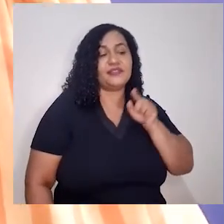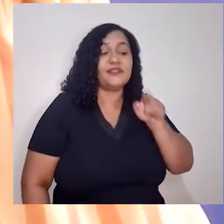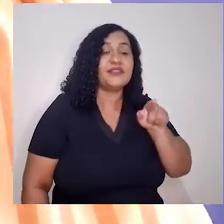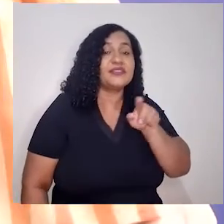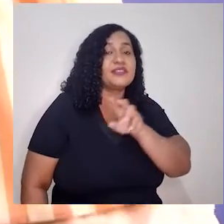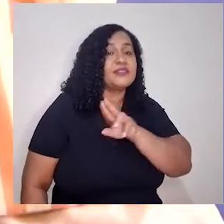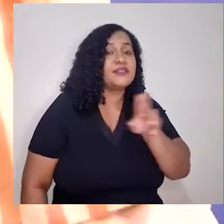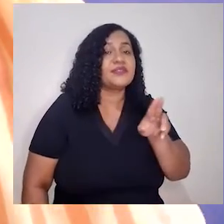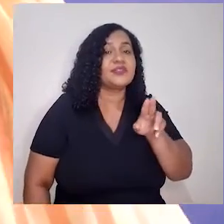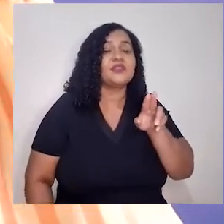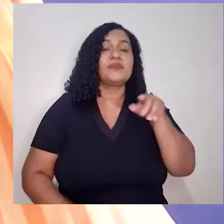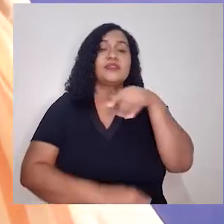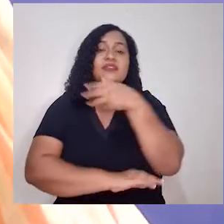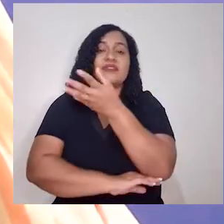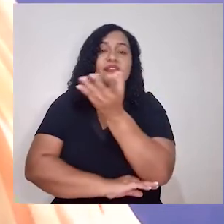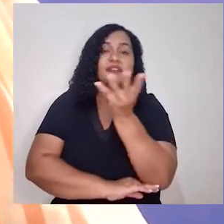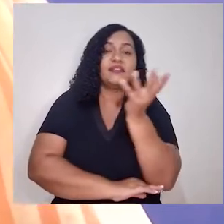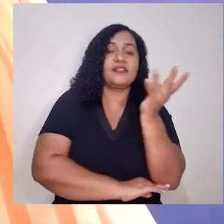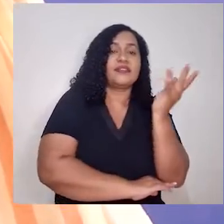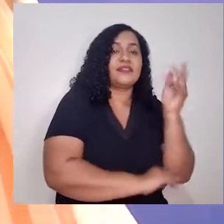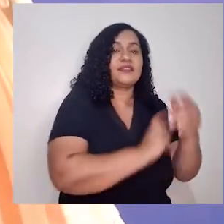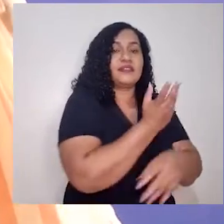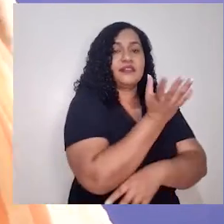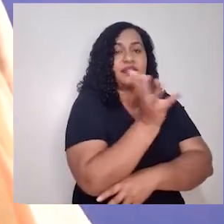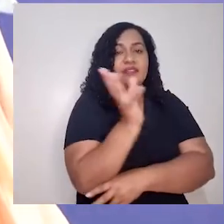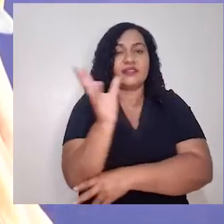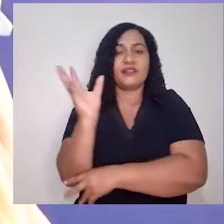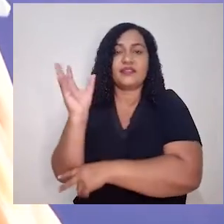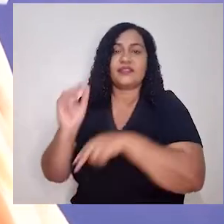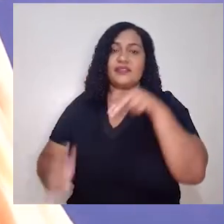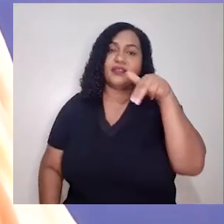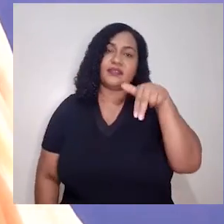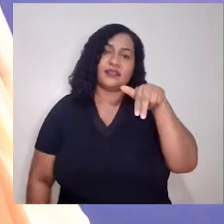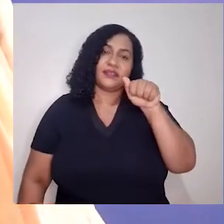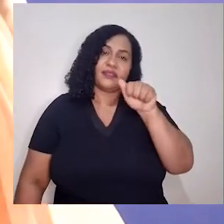você vai se chamar Natureza.